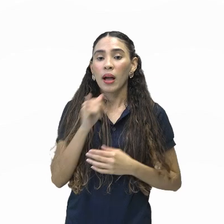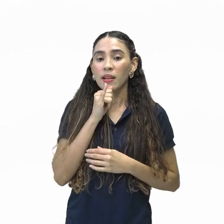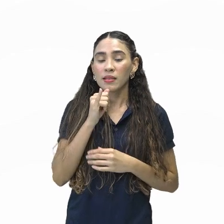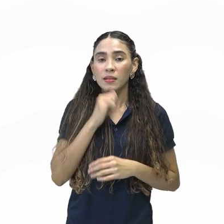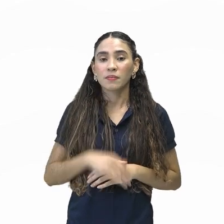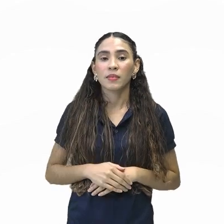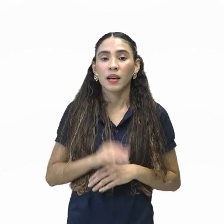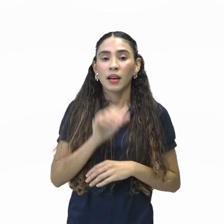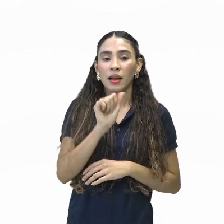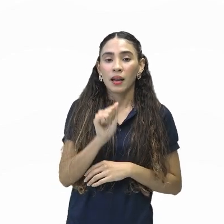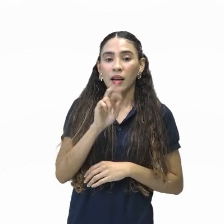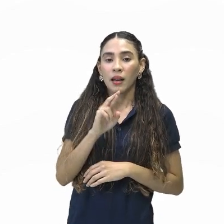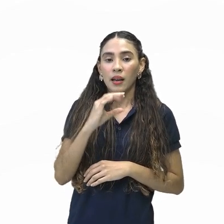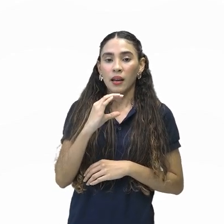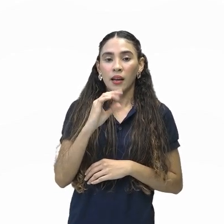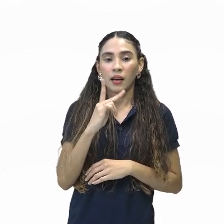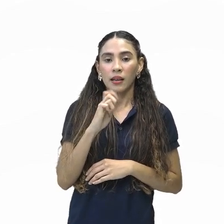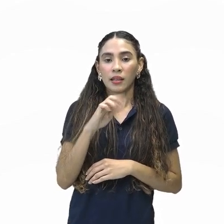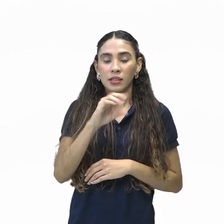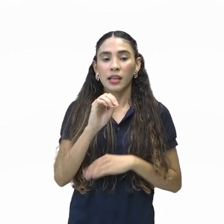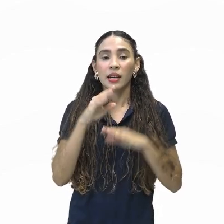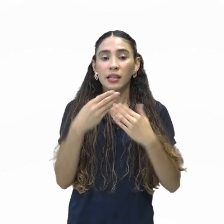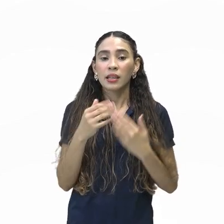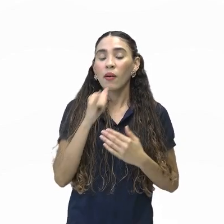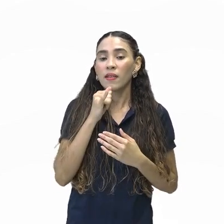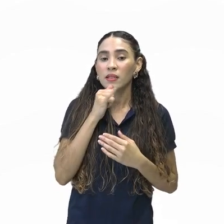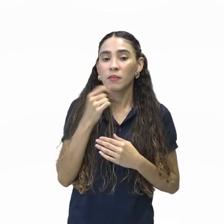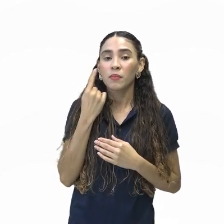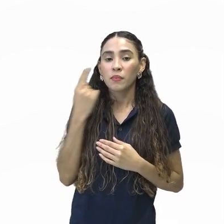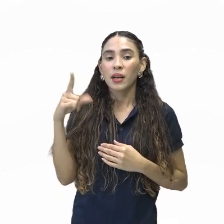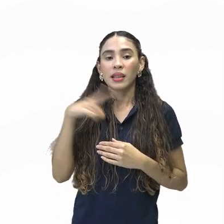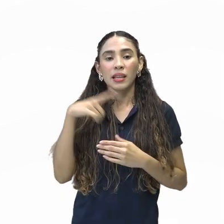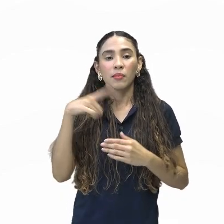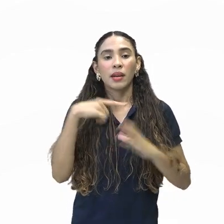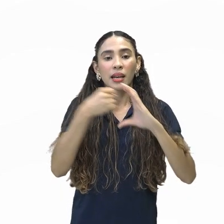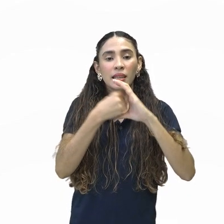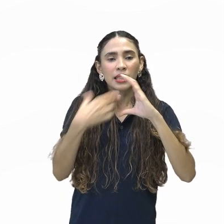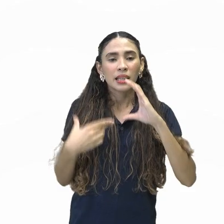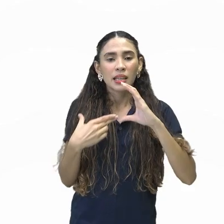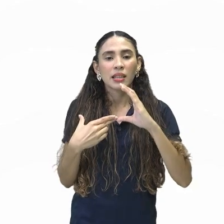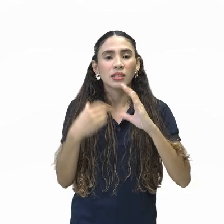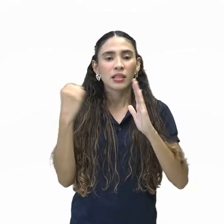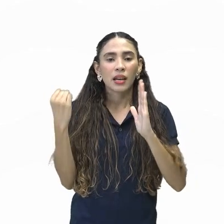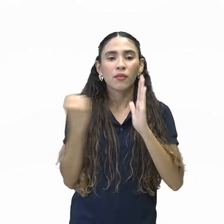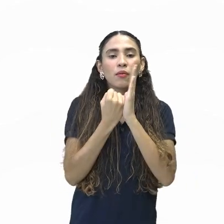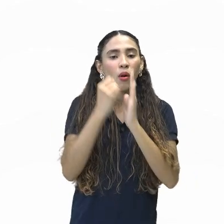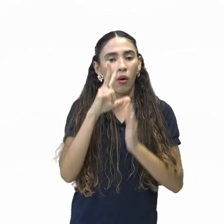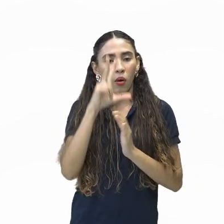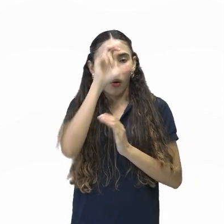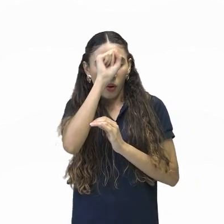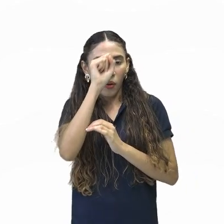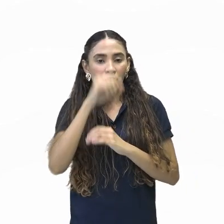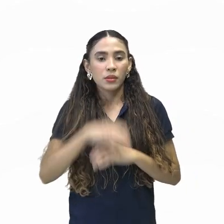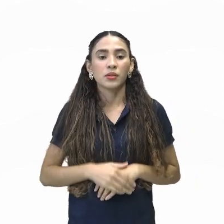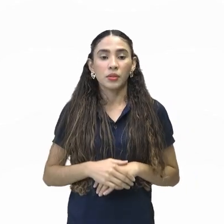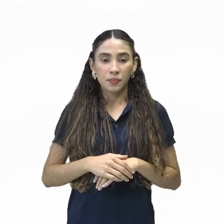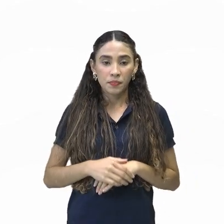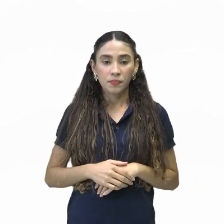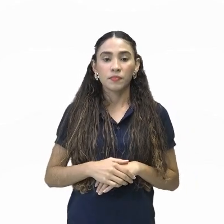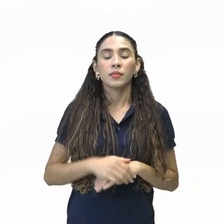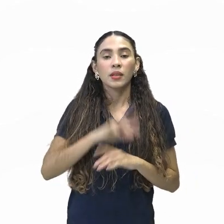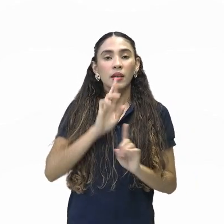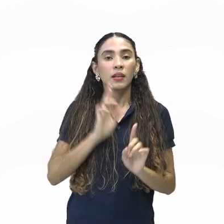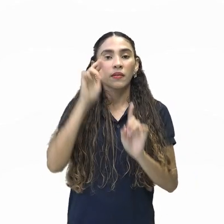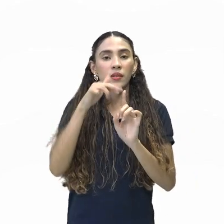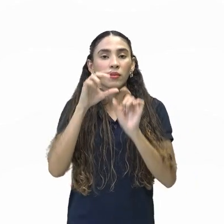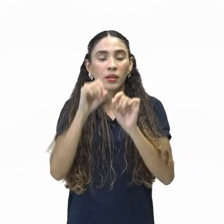as árqueas. Então, as árqueas possuem uma característica muito marcante, muito peculiar, que diz